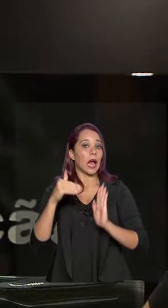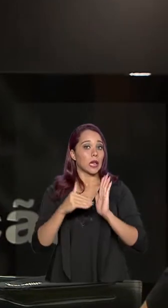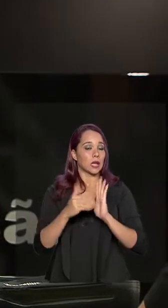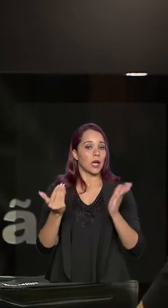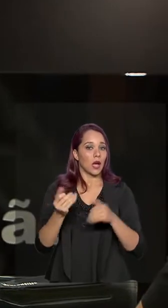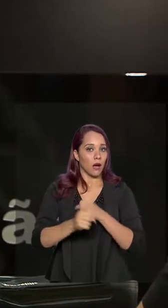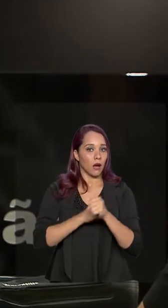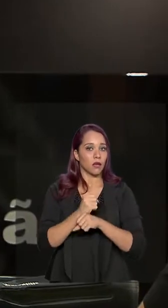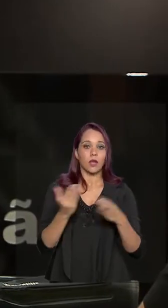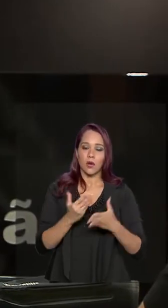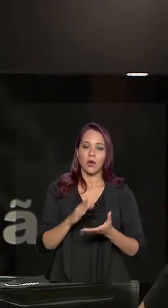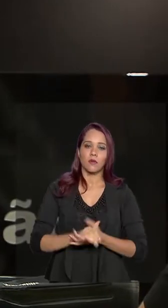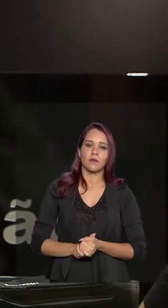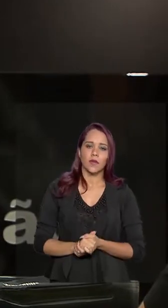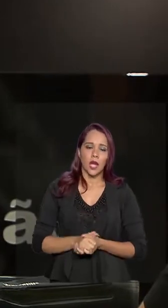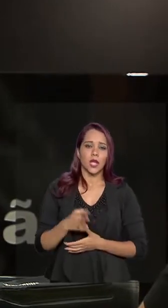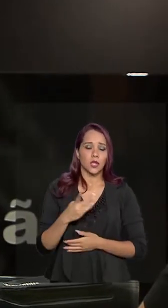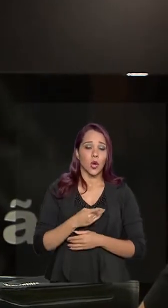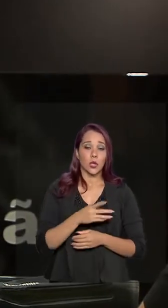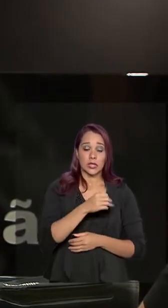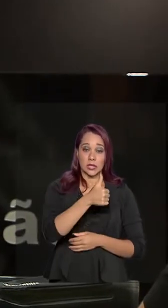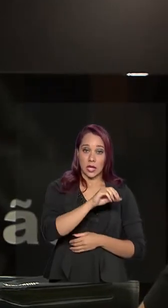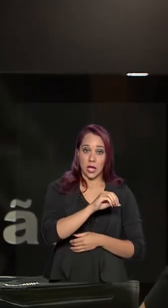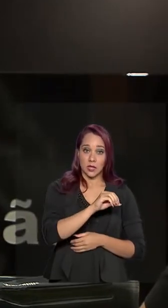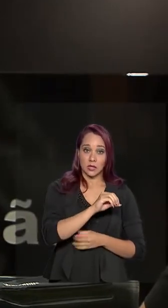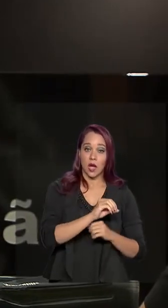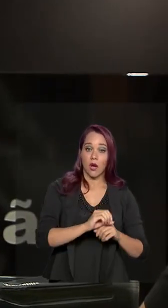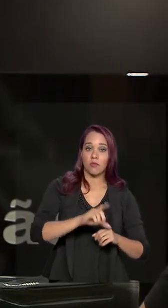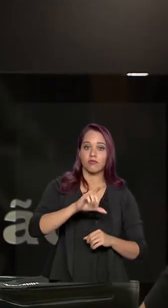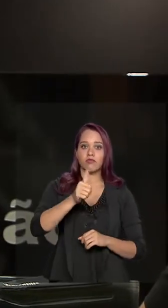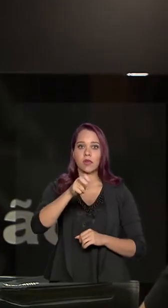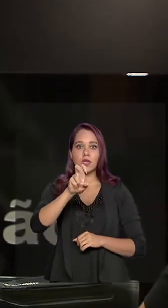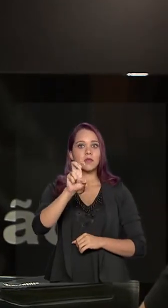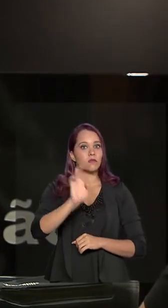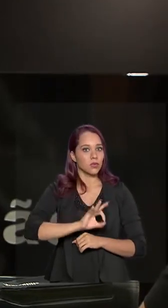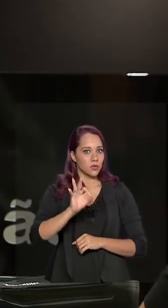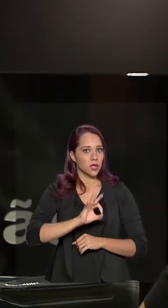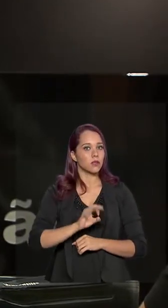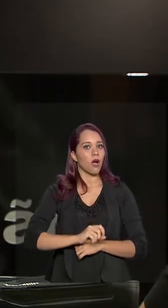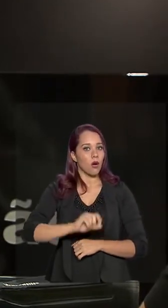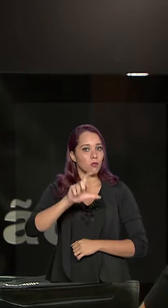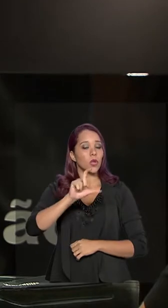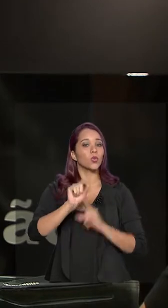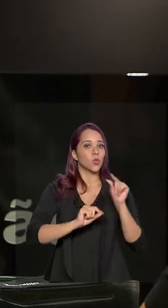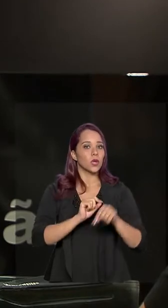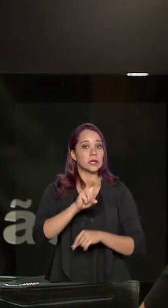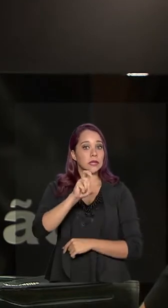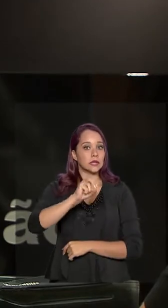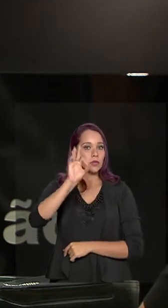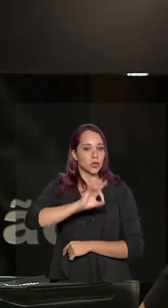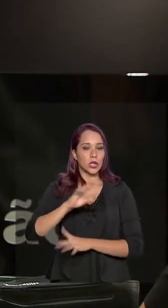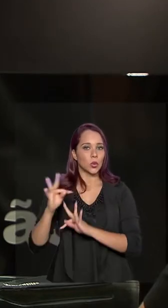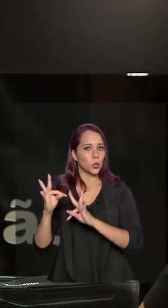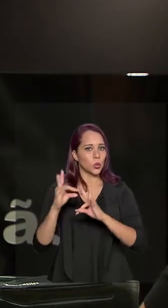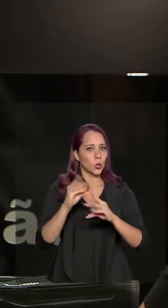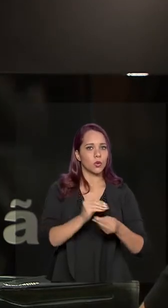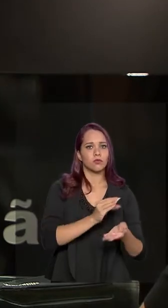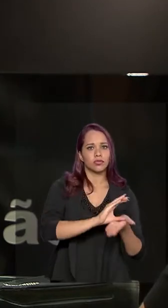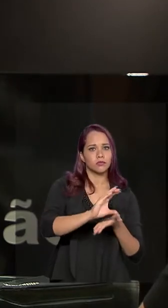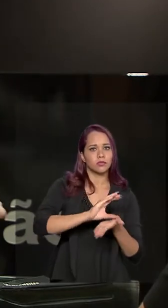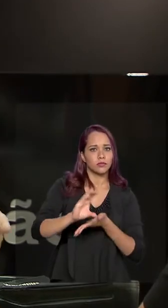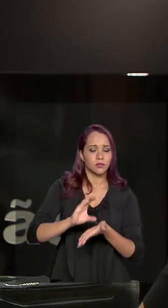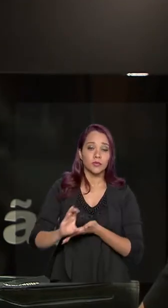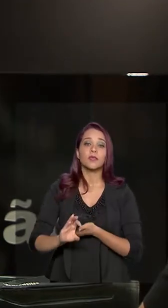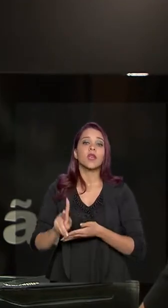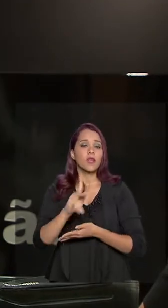Saindo os recursos de 10% para 15% do governo federal, isso aumenta em 50% tudo o que a gente vai repassar. E